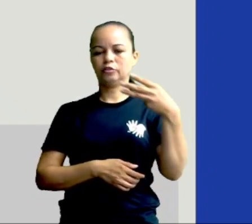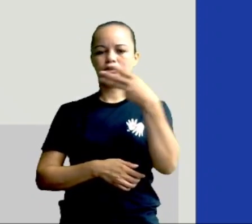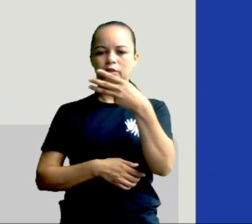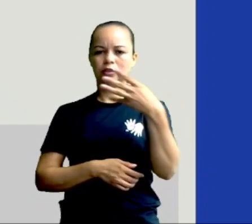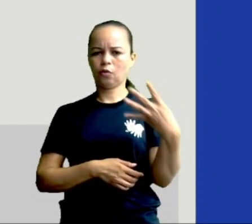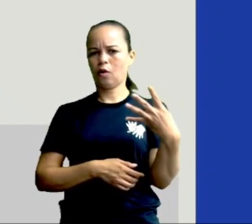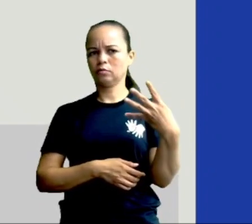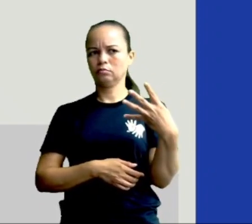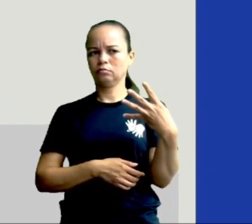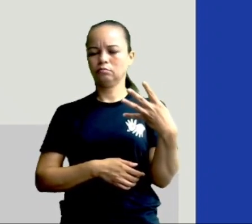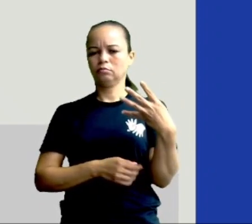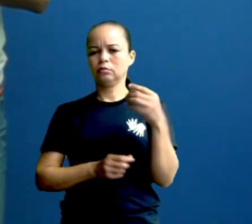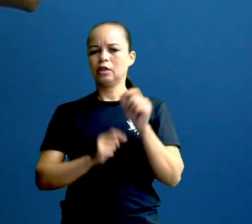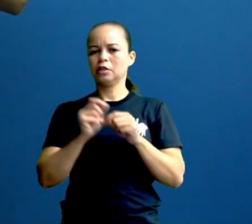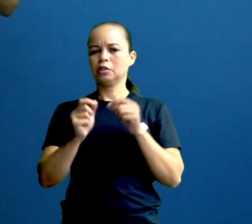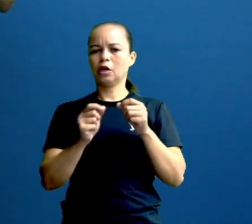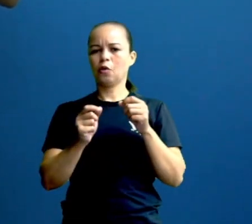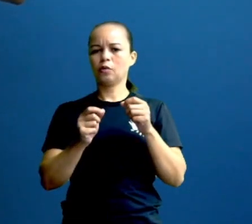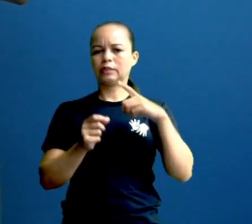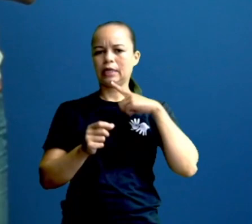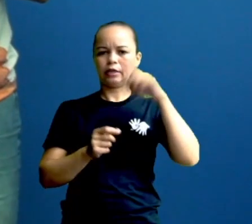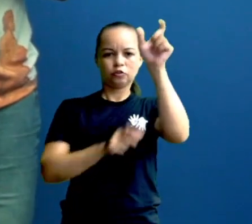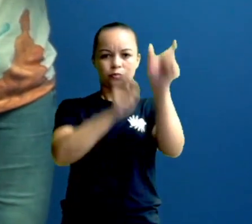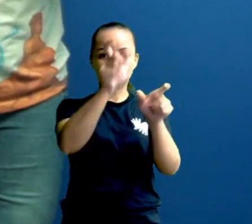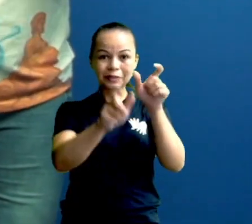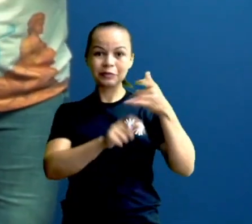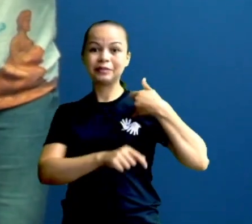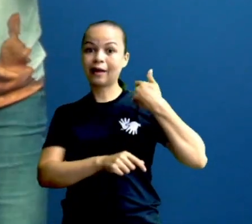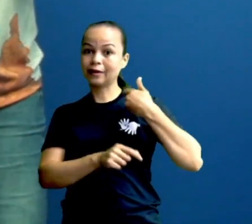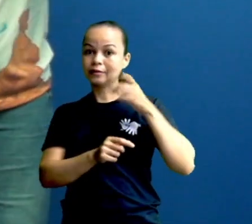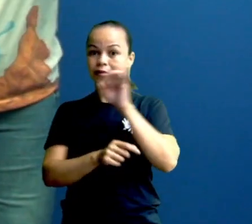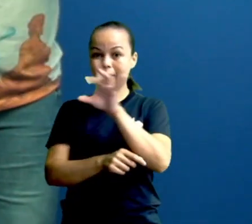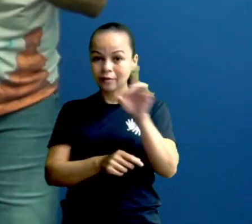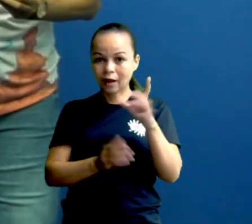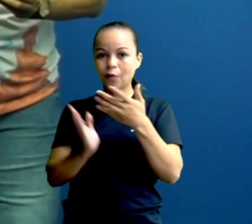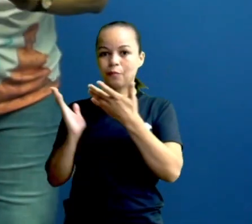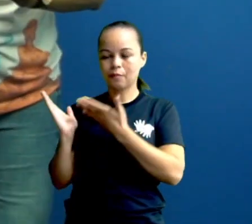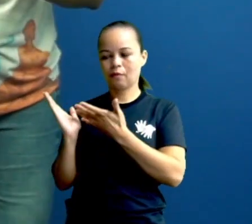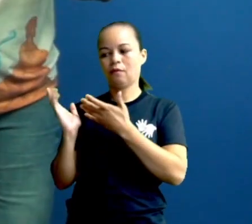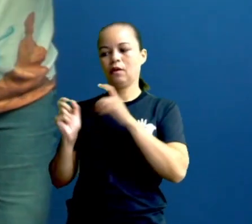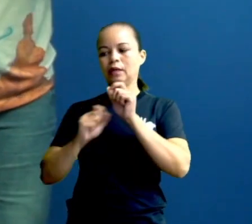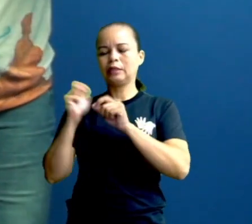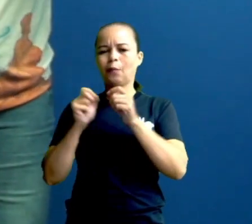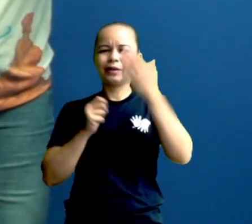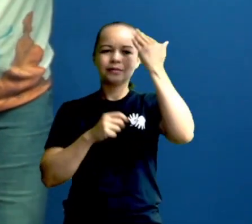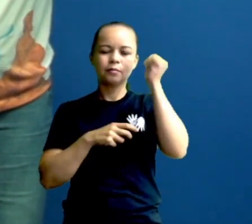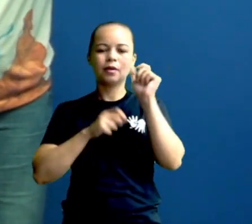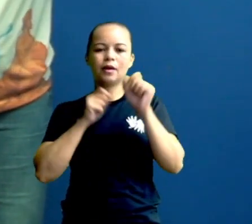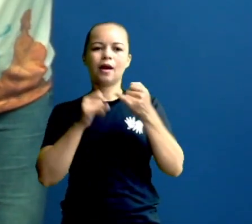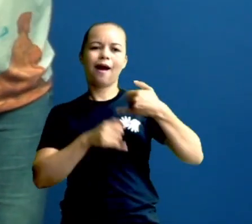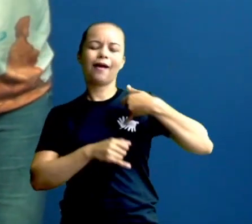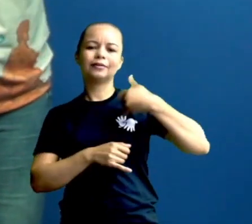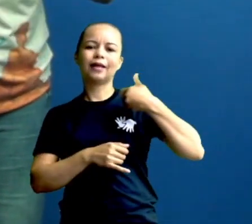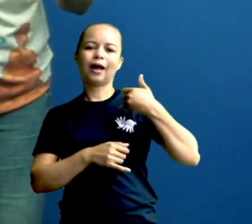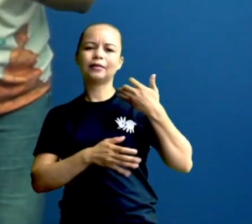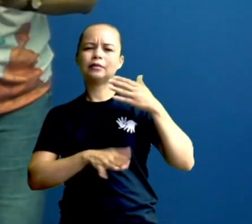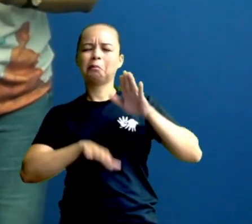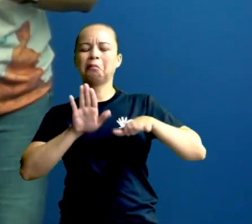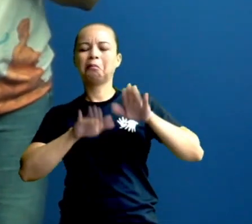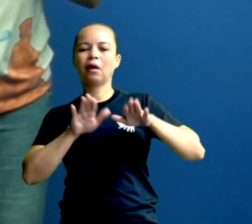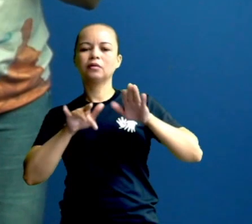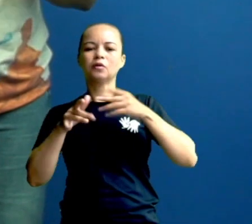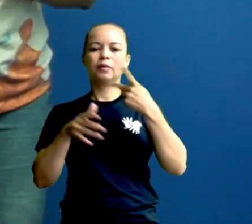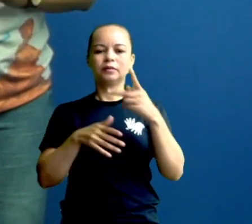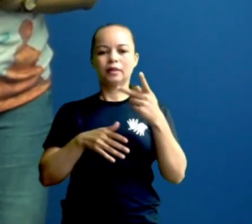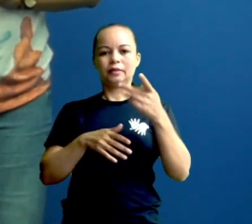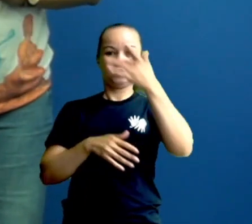a idade média dos funcionários desse departamento. Então, para saber a idade média, né, desses